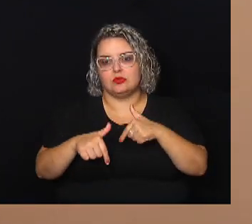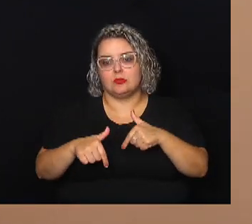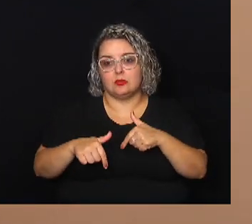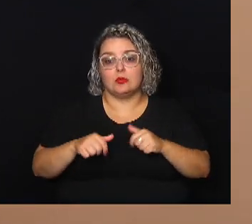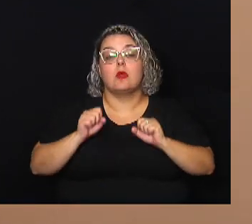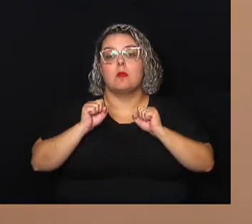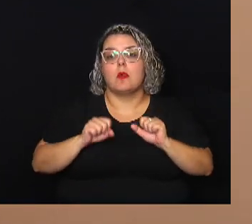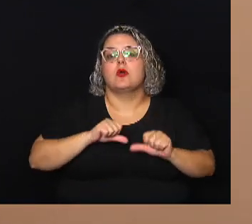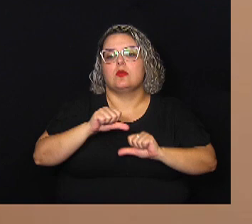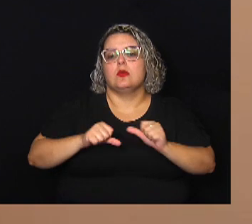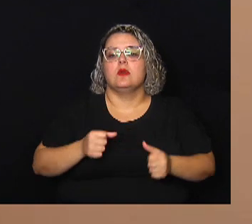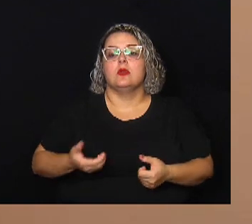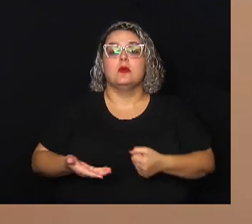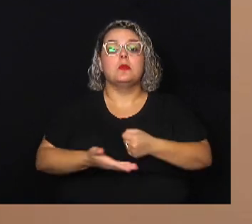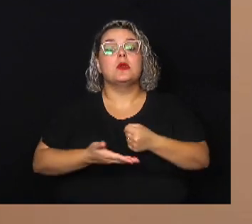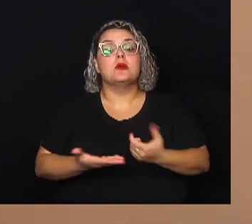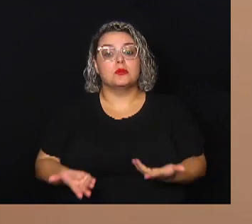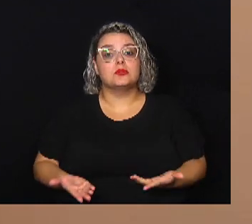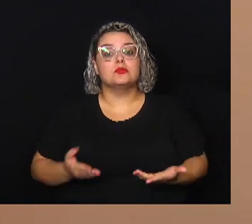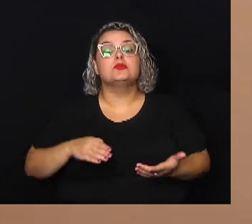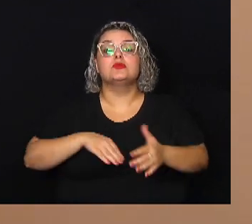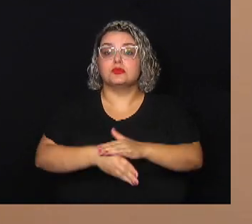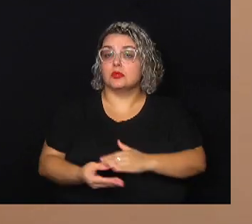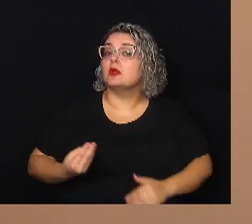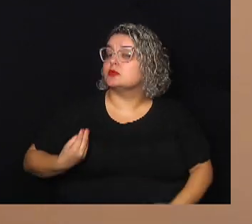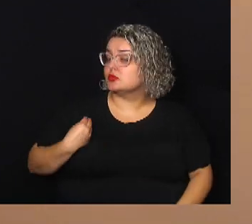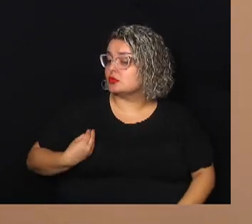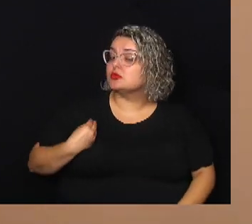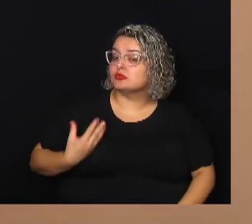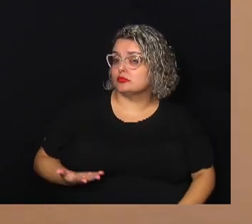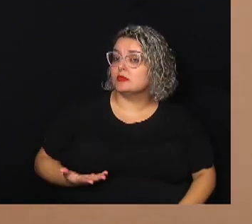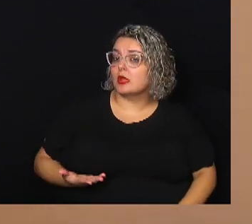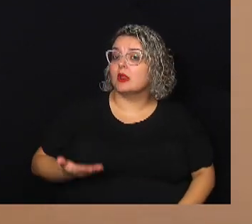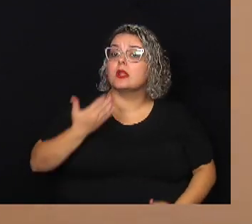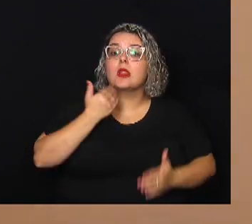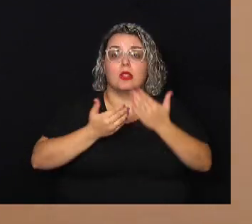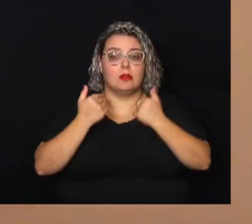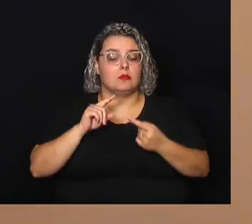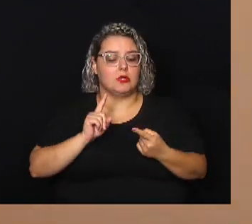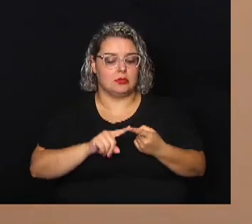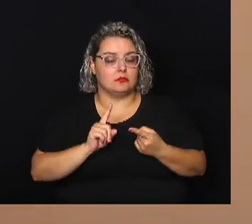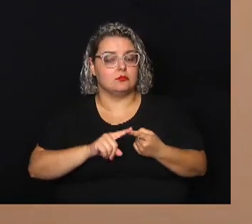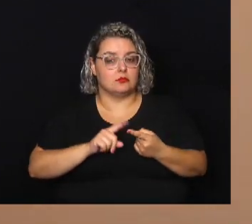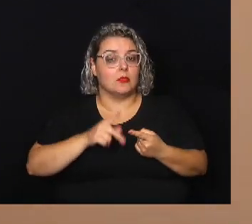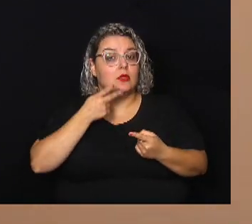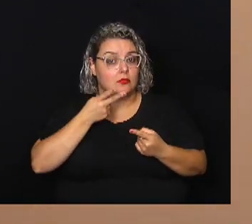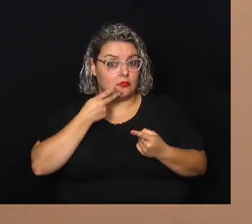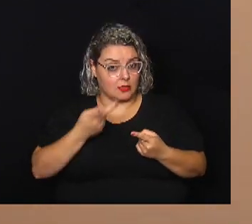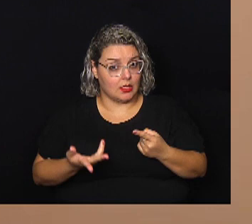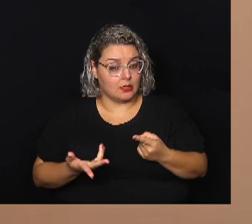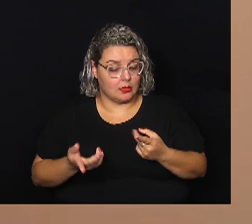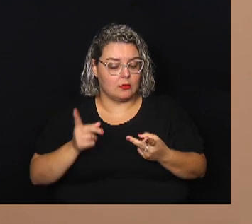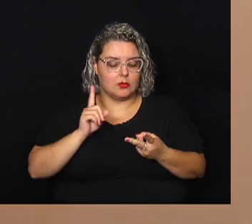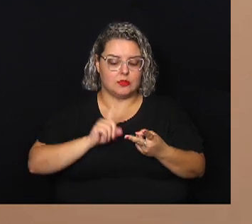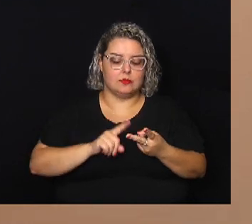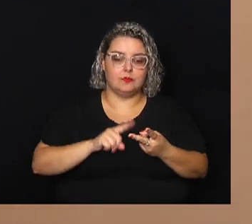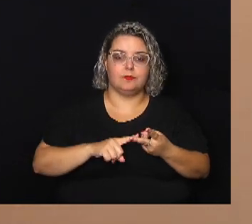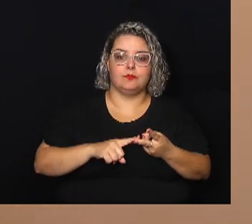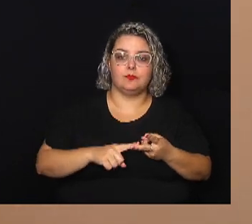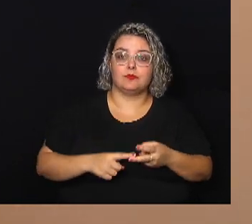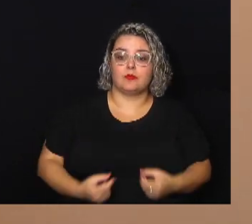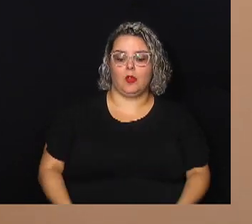modificáveis, que são basicamente os hábitos de vida. A gente tem a alimentação, que nós falamos bastante, a prática de